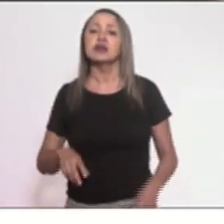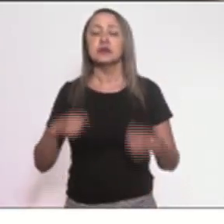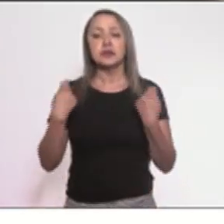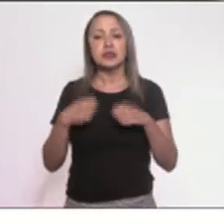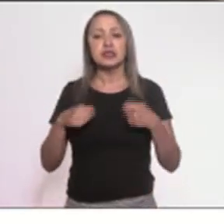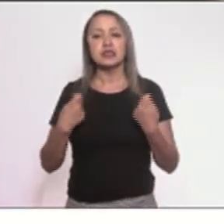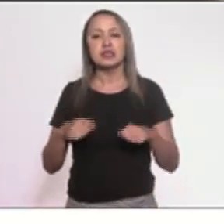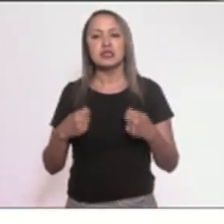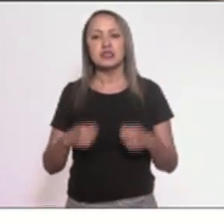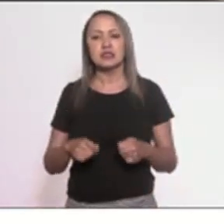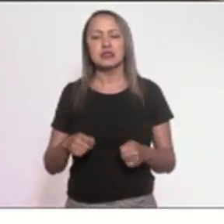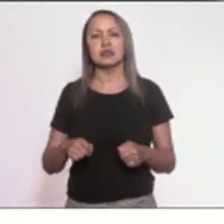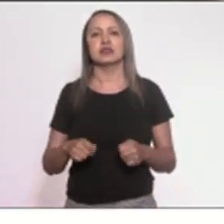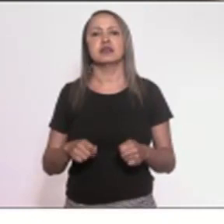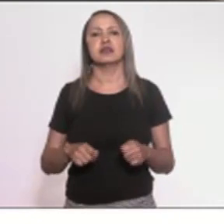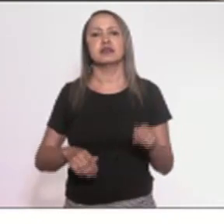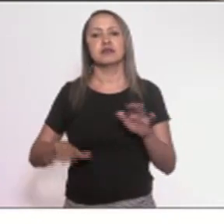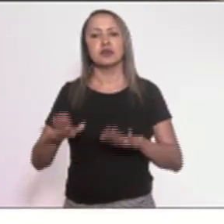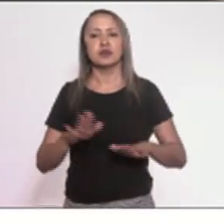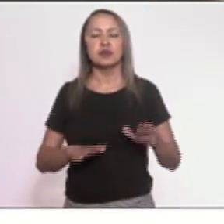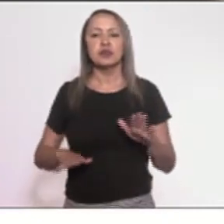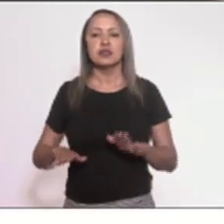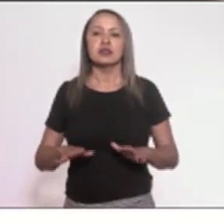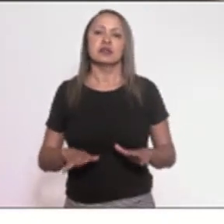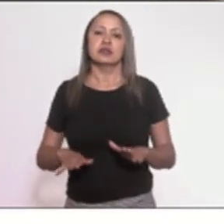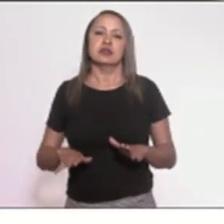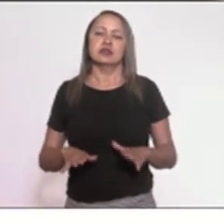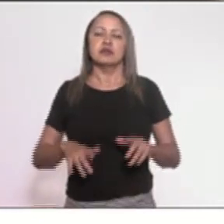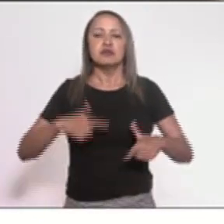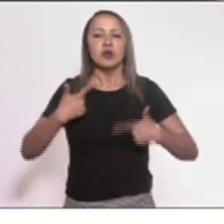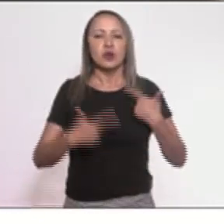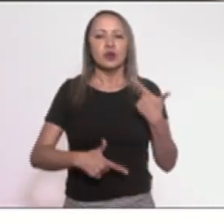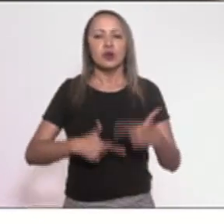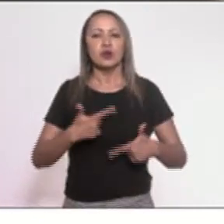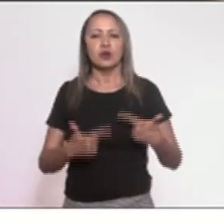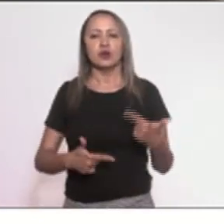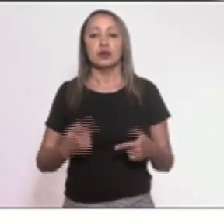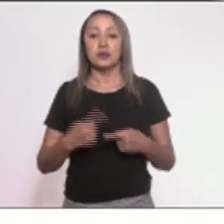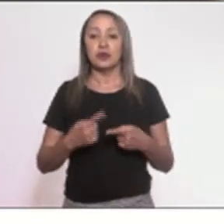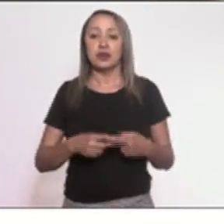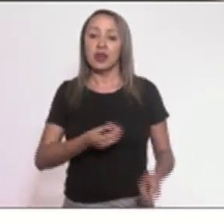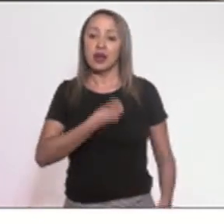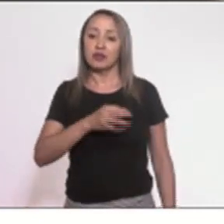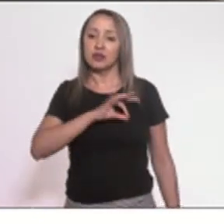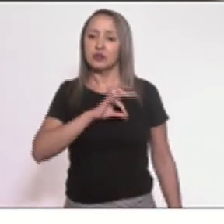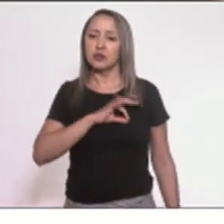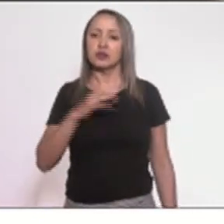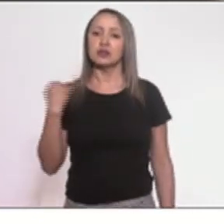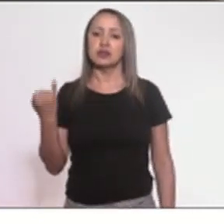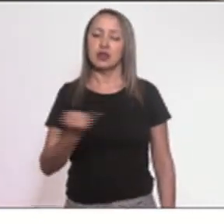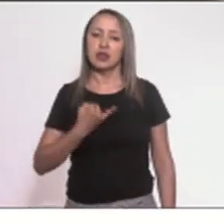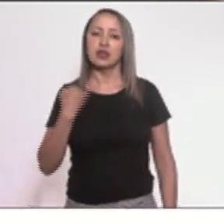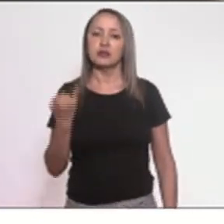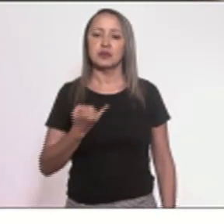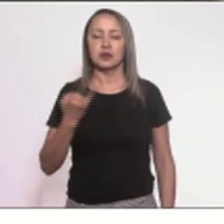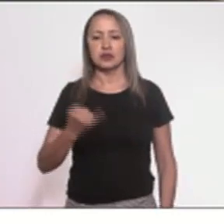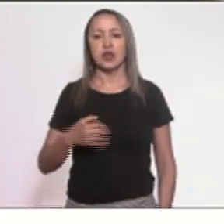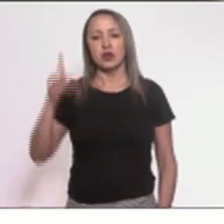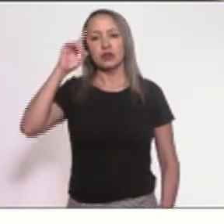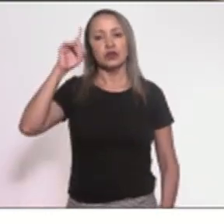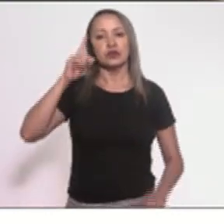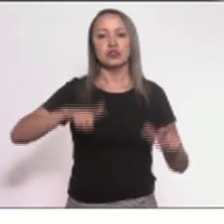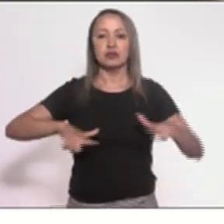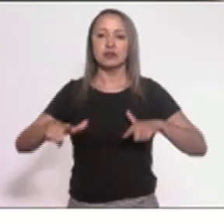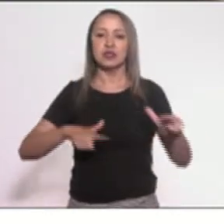não deixaremos de fazer, sem também colocar o quanto que a vida desses policiais que estão na linha de frente, numa lógica